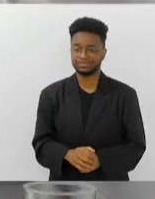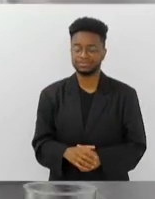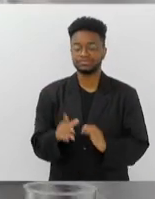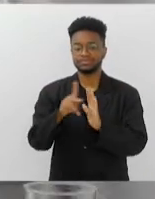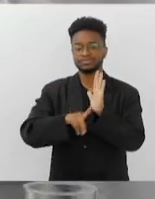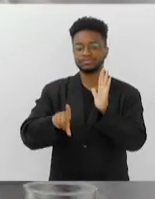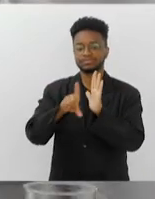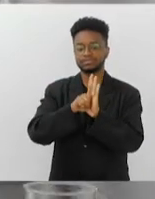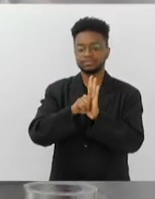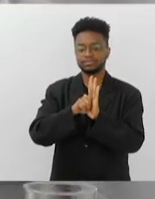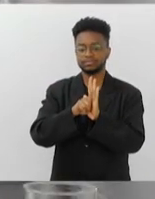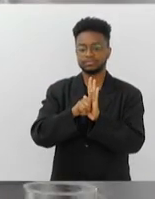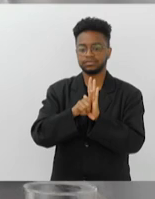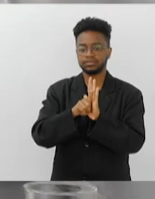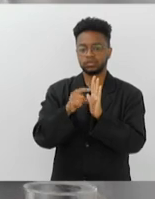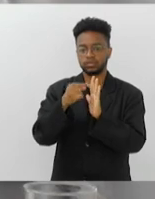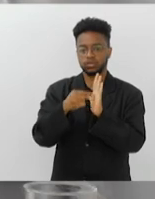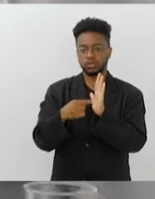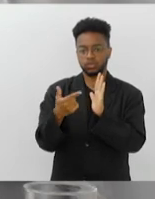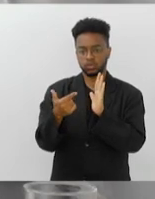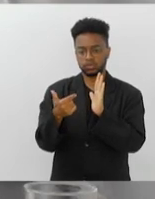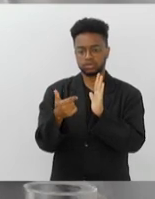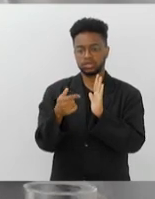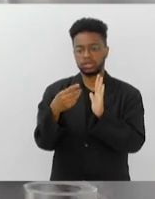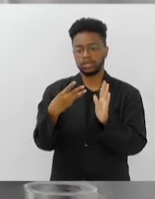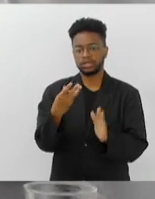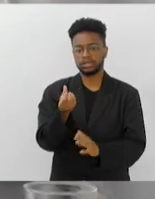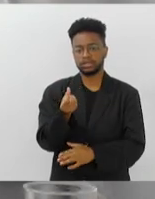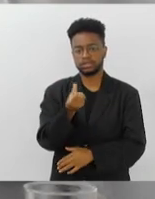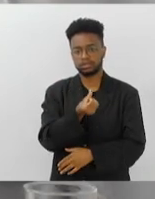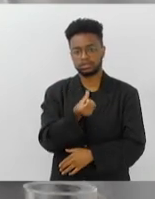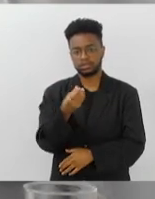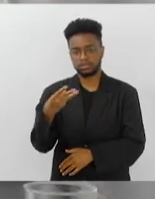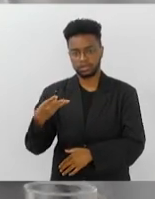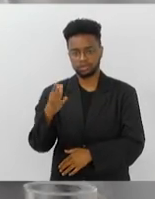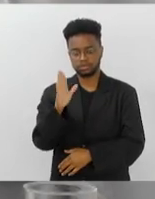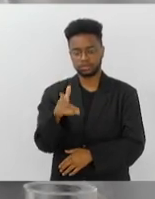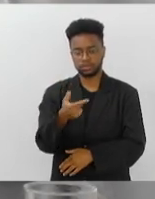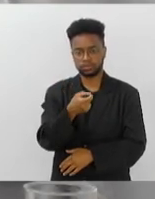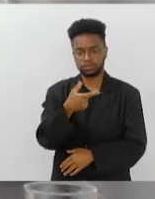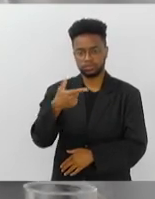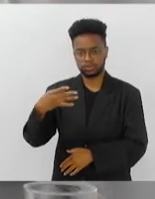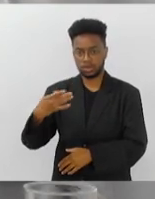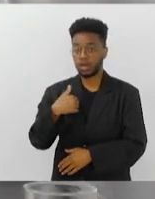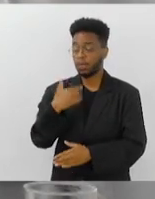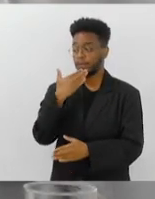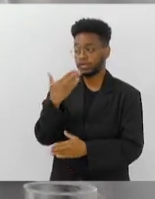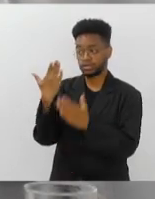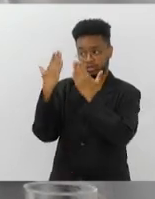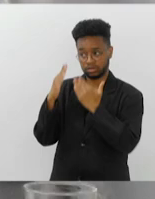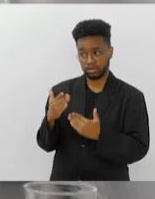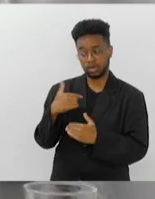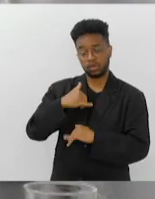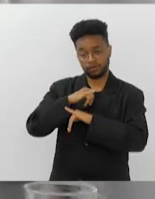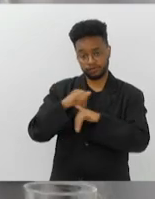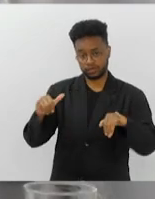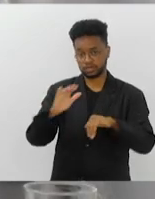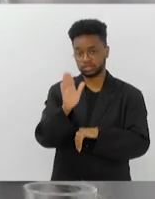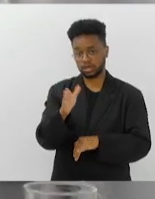Projeto de lei 12 da pauta, é o PL 3663 de 24. Eu vou pedir vista desse, eu vou logo dizendo.